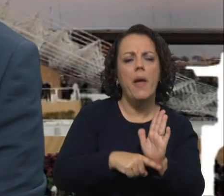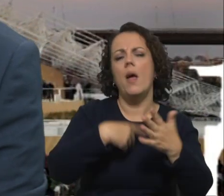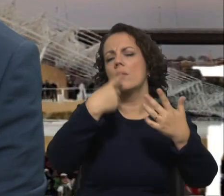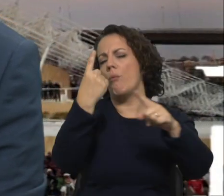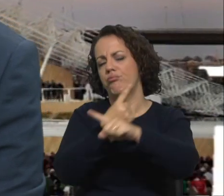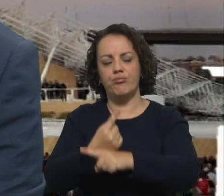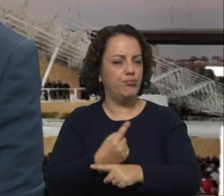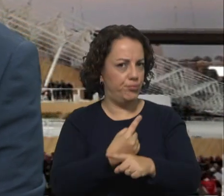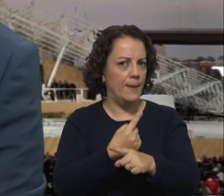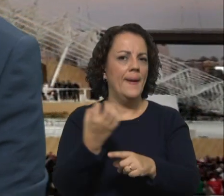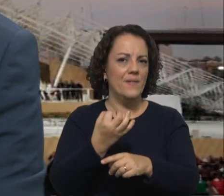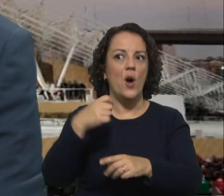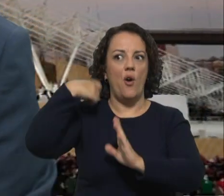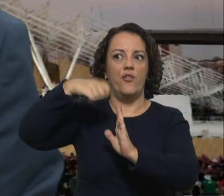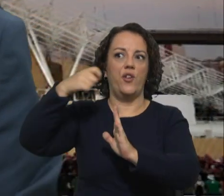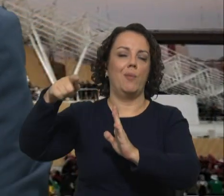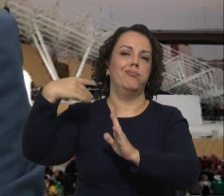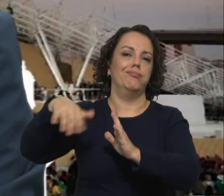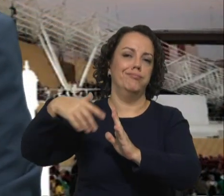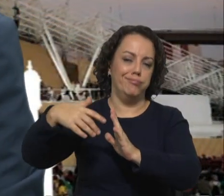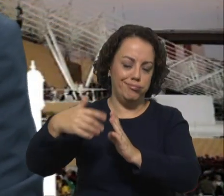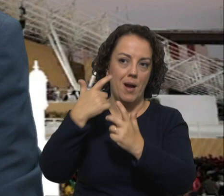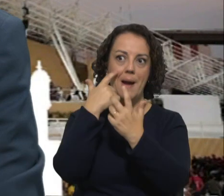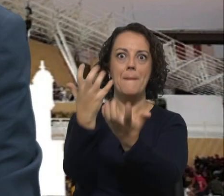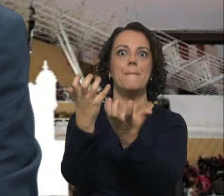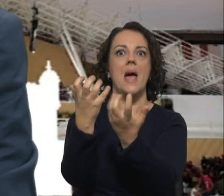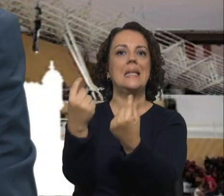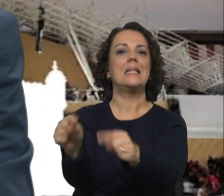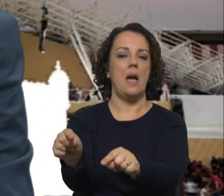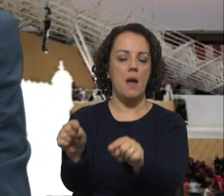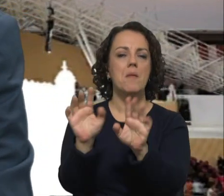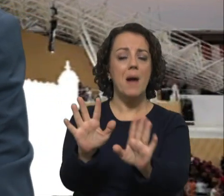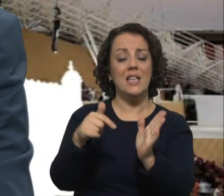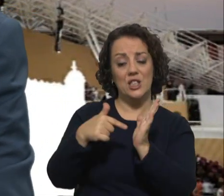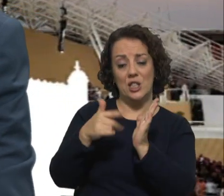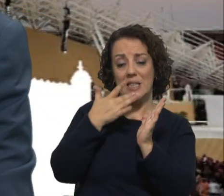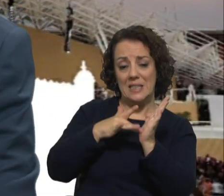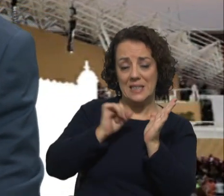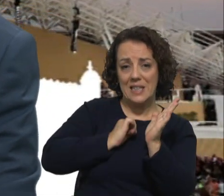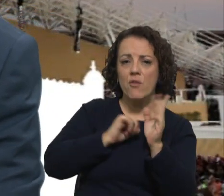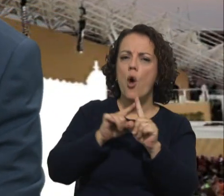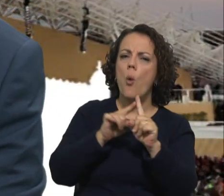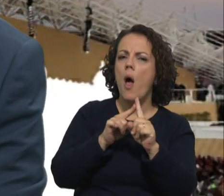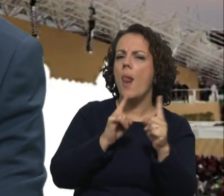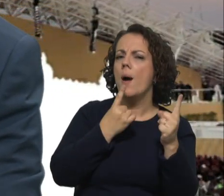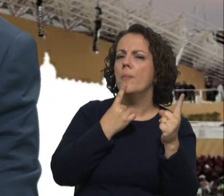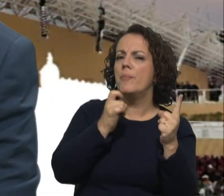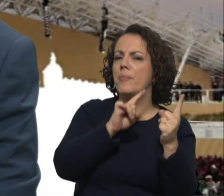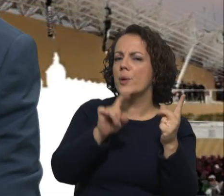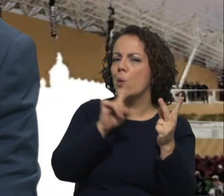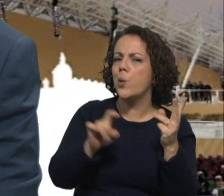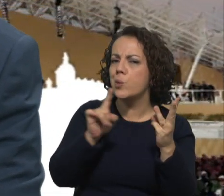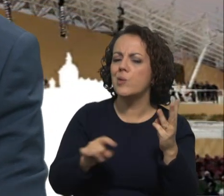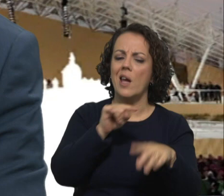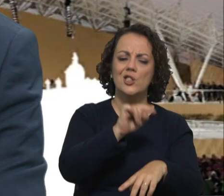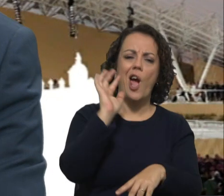livro procura um bocadinho... Por um lado, vai ao encontro da pergunta sobre os acontecimentos históricos, estes acontecimentos históricos concretos, do Êxodo, do